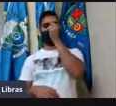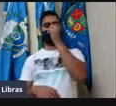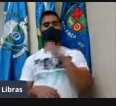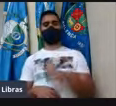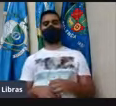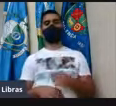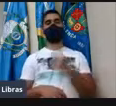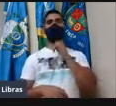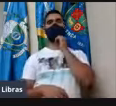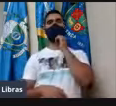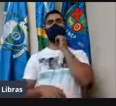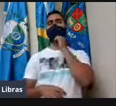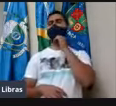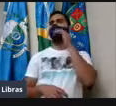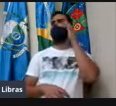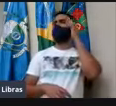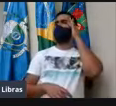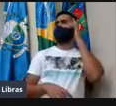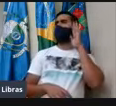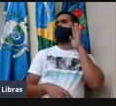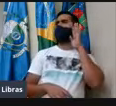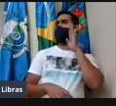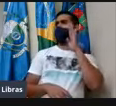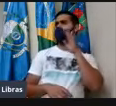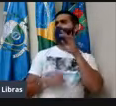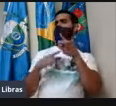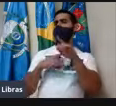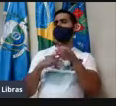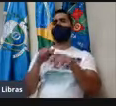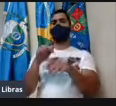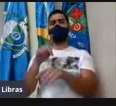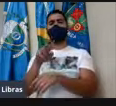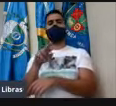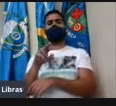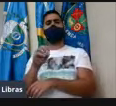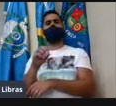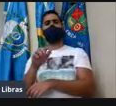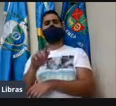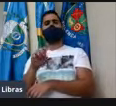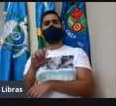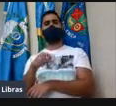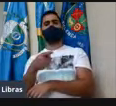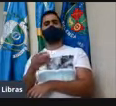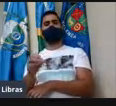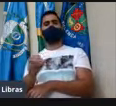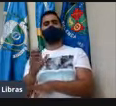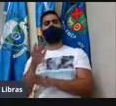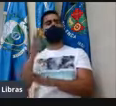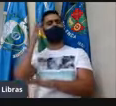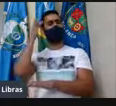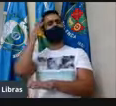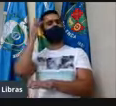Acho bacana a intenção de se aderir ao Progestão, mas acho que a gente ainda está